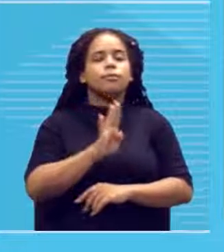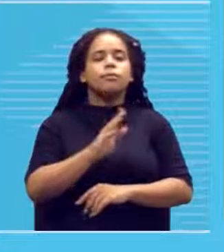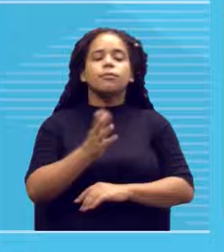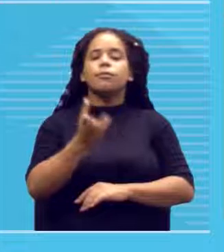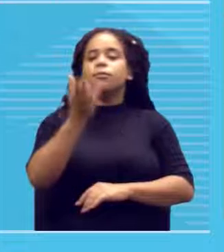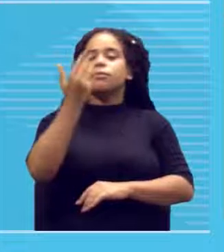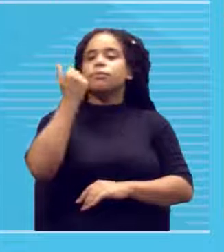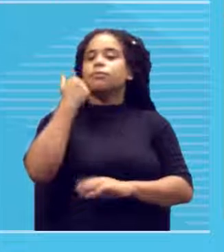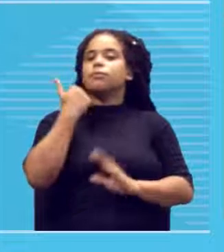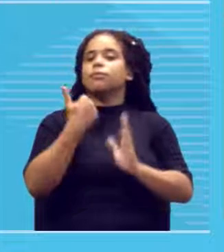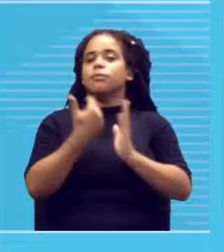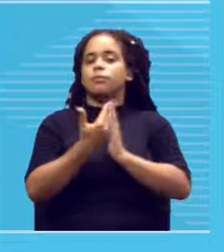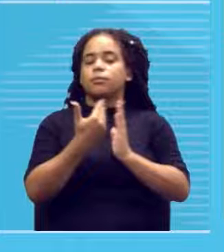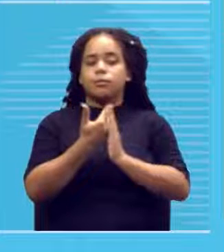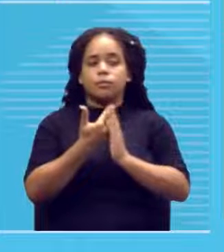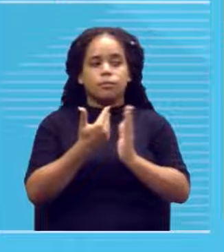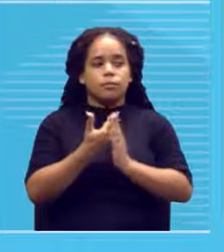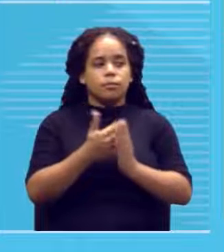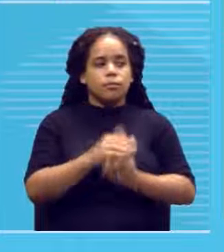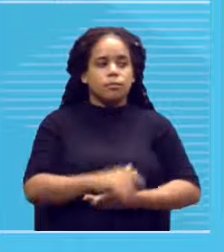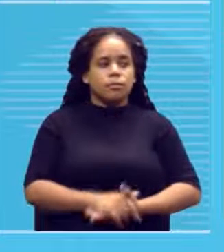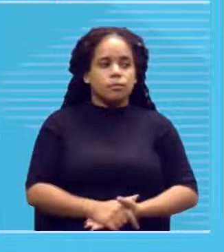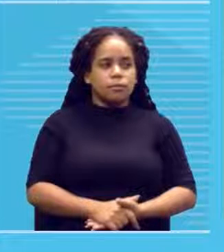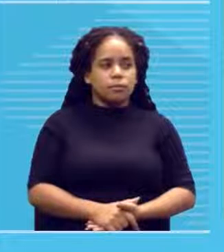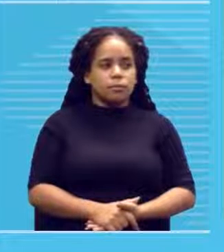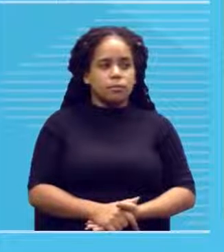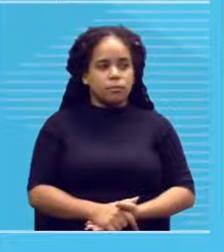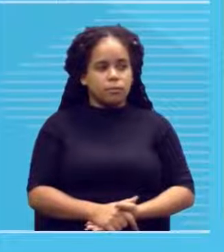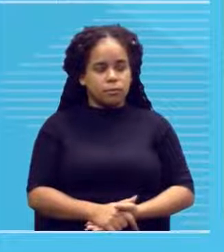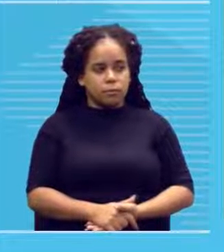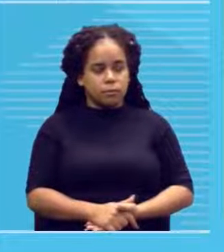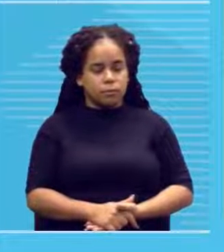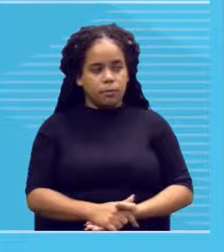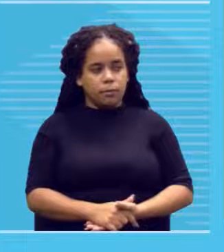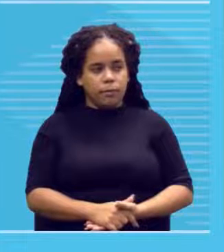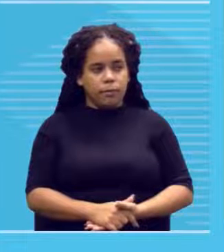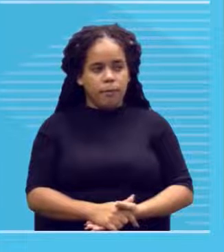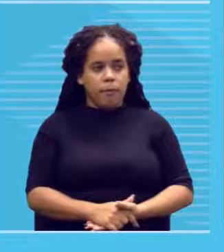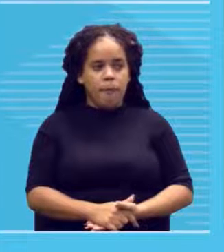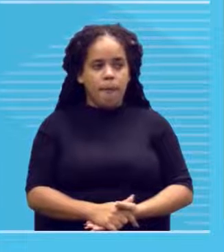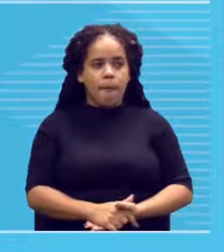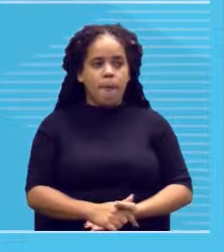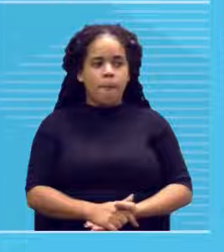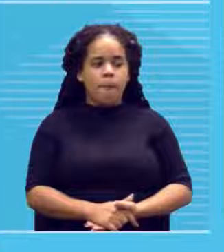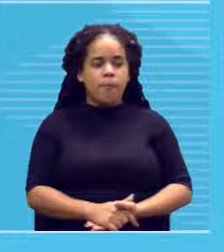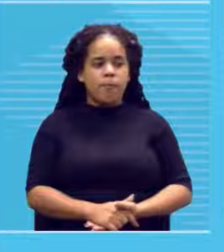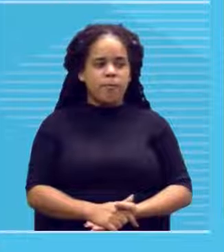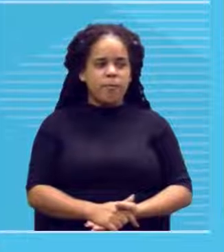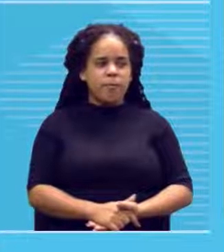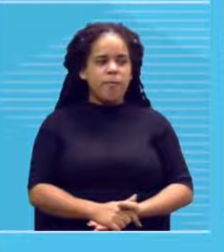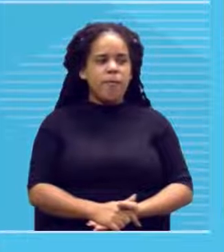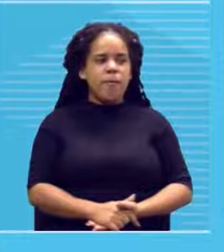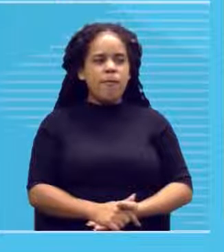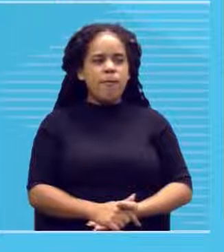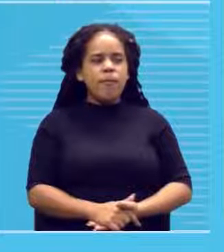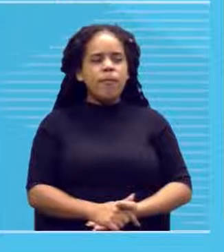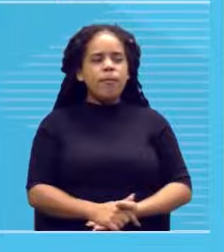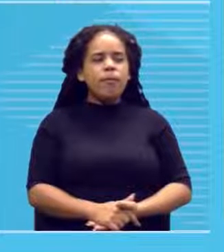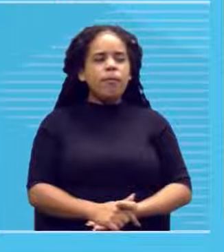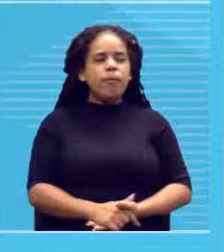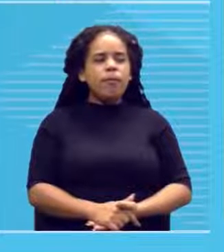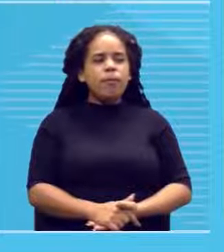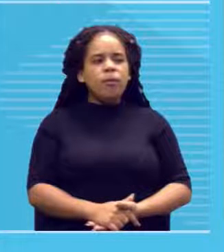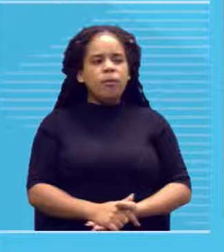bora estudar bora estudar recapitulando rapidão aí medidas de comprimento não foi e agora medidas